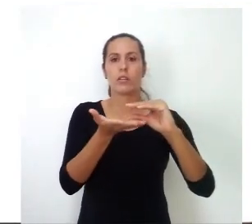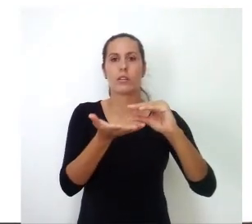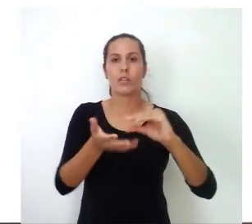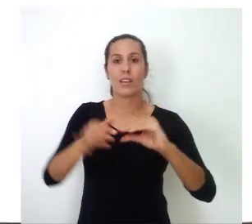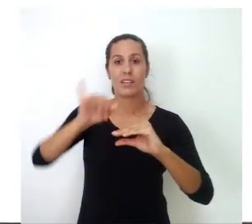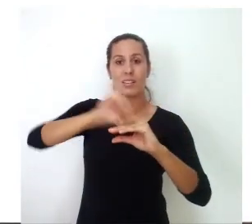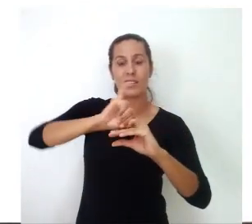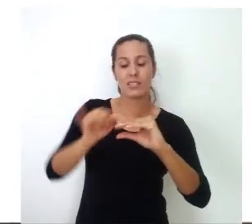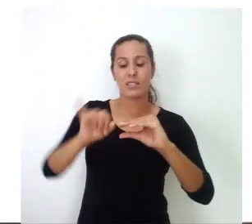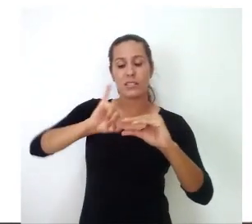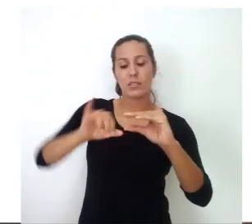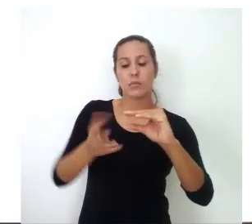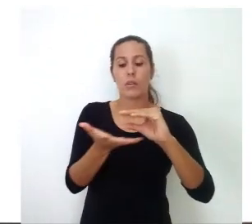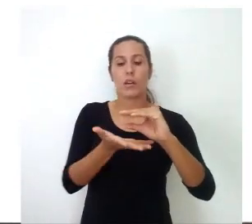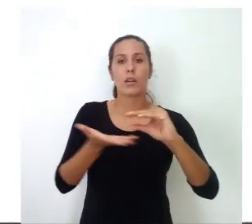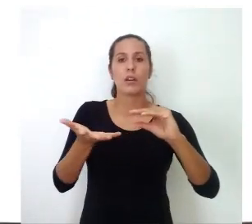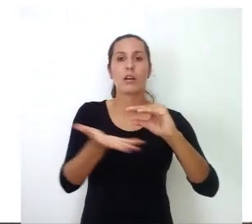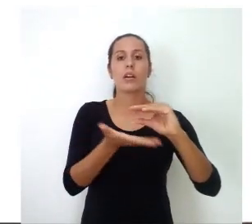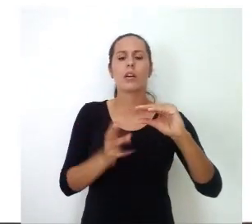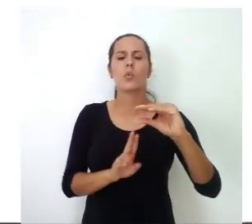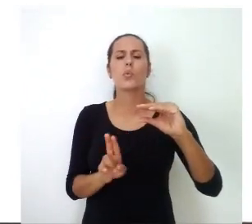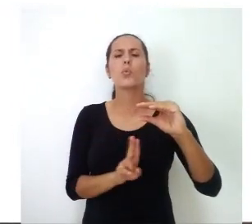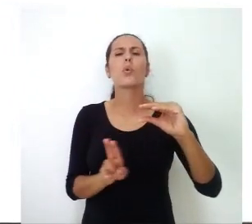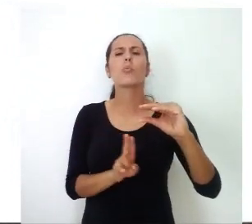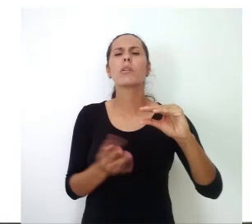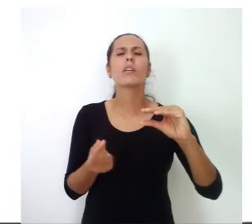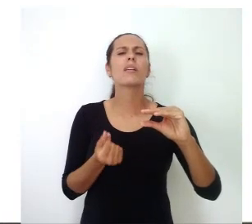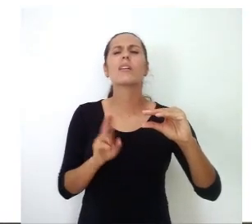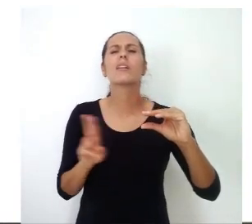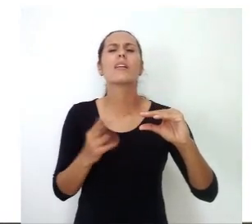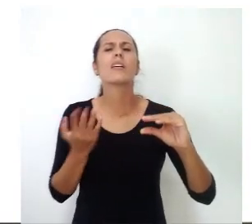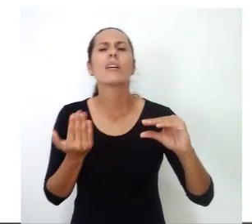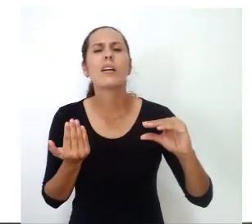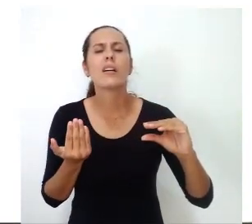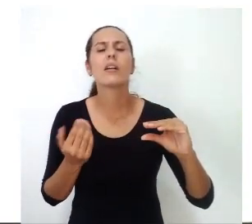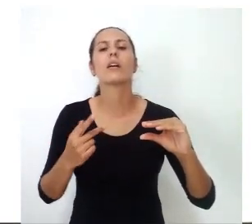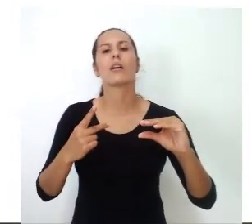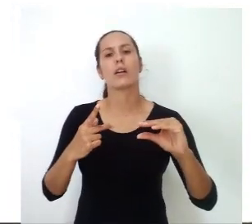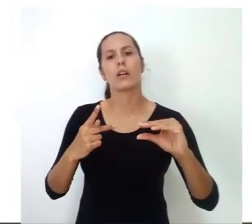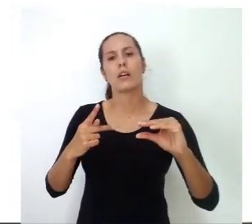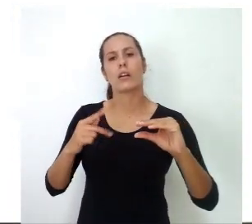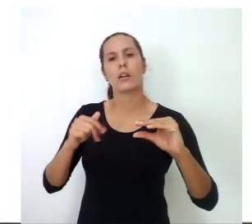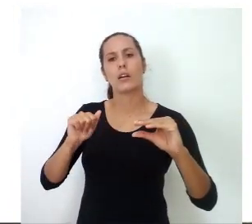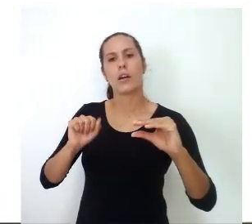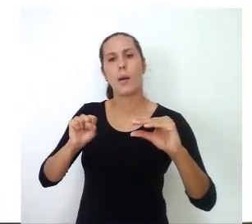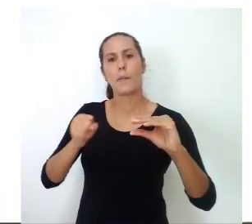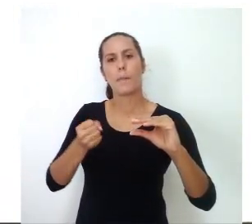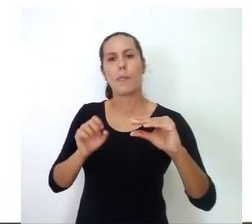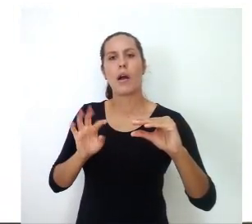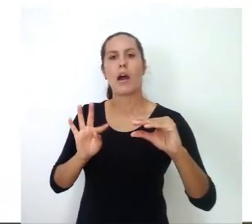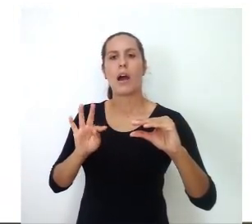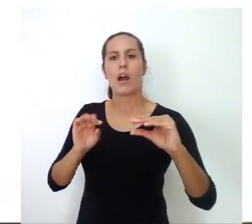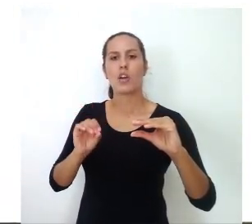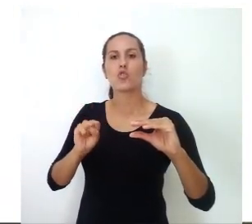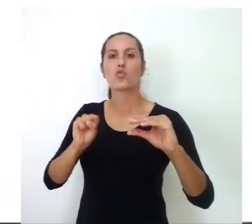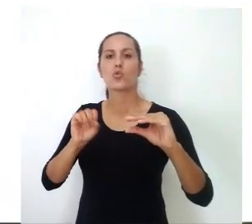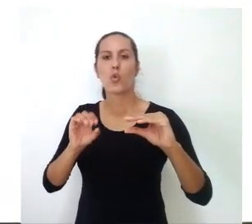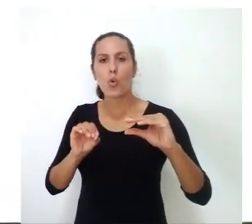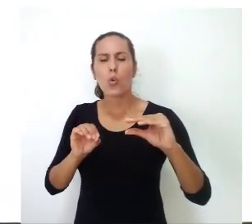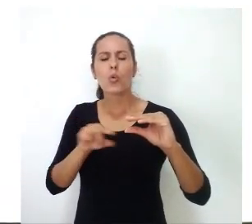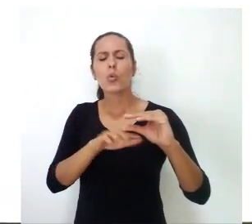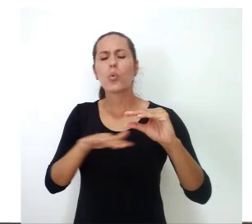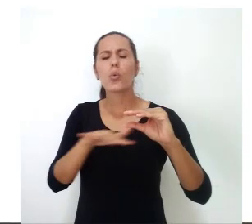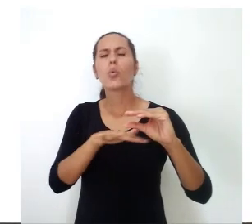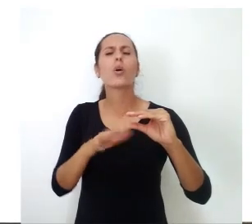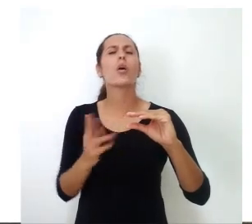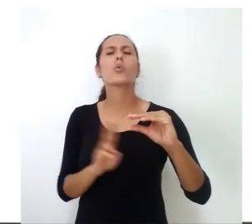elas estão em cima de um substrato. Qual era o nome do substrato? Pastoso.